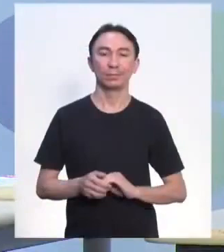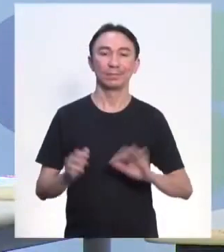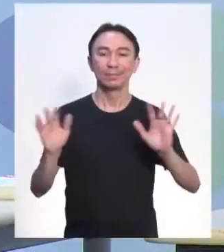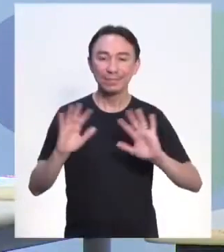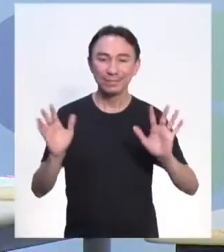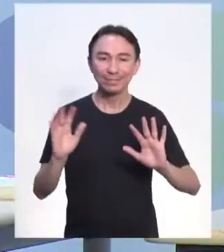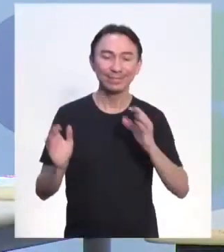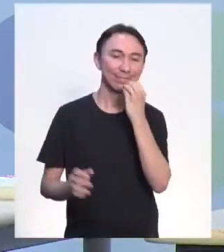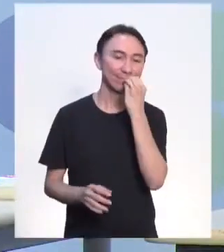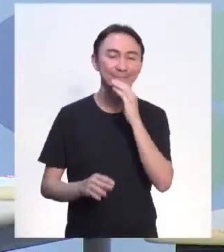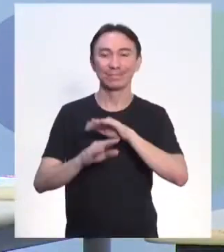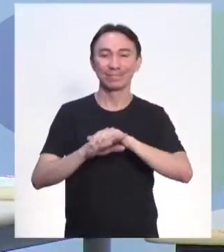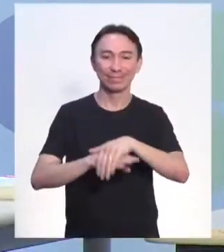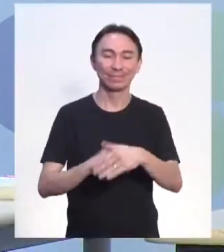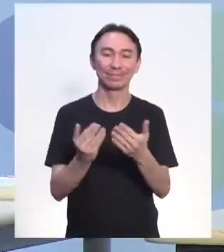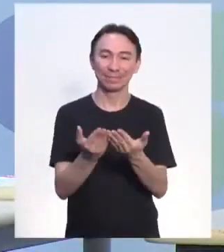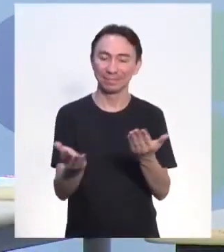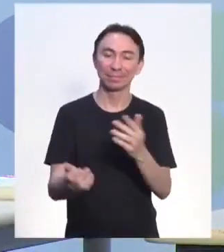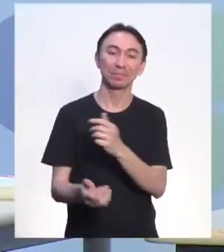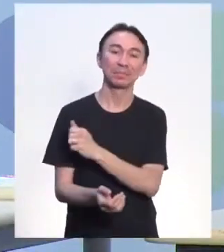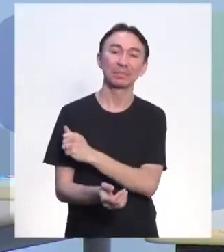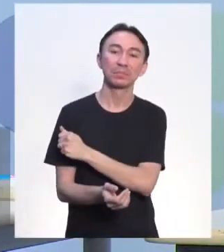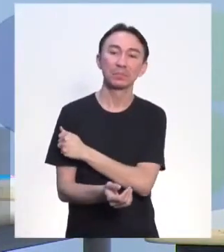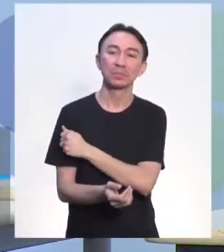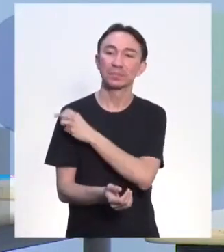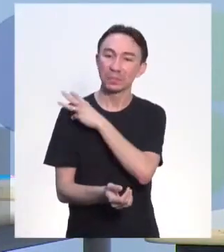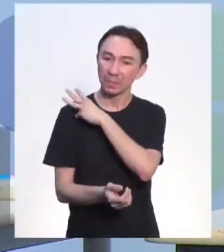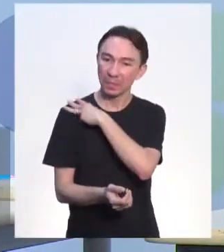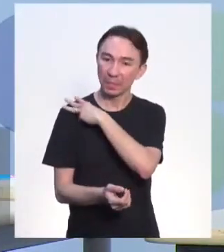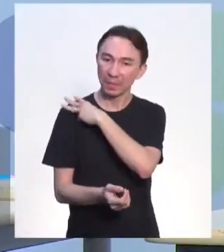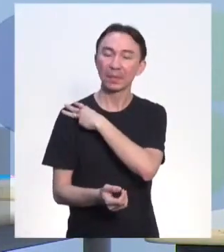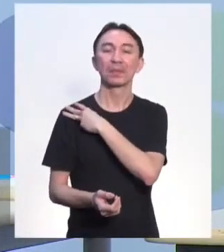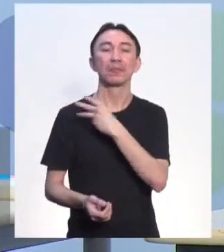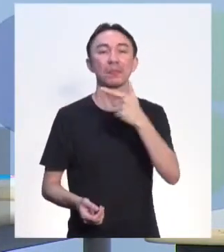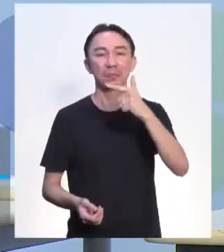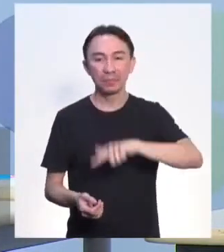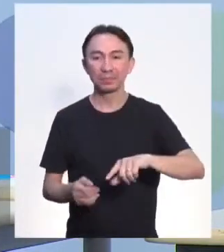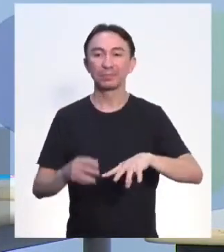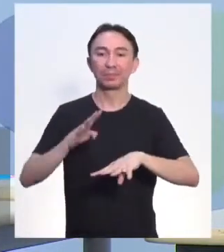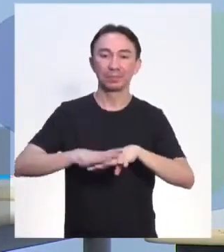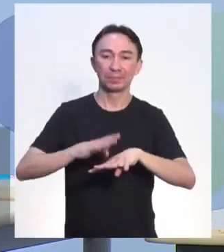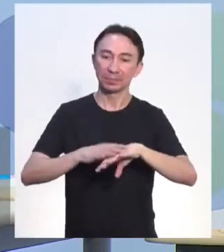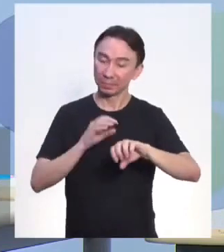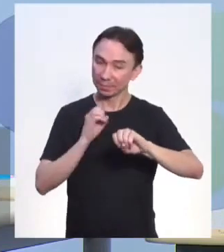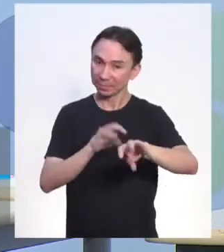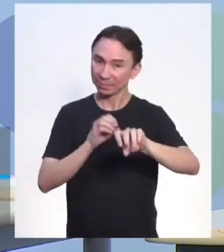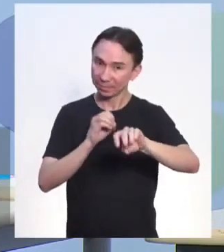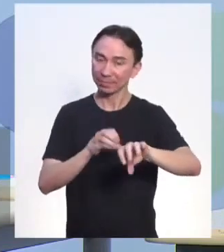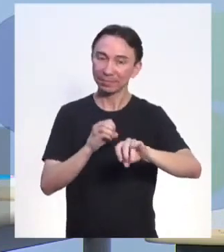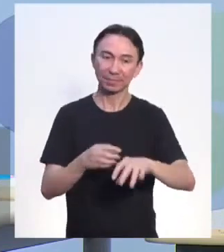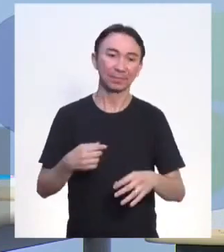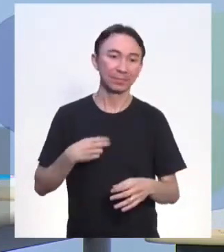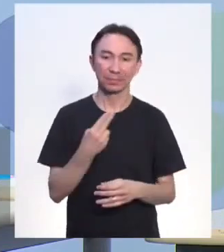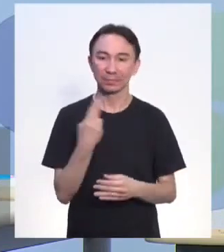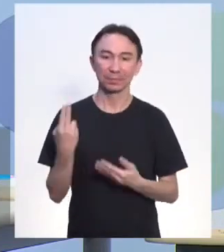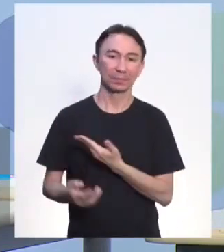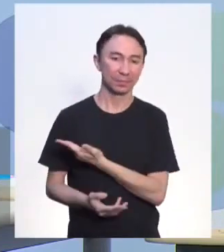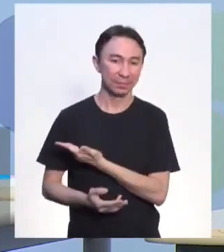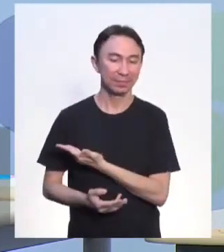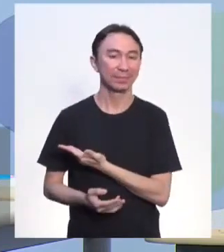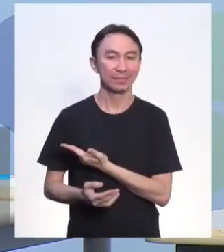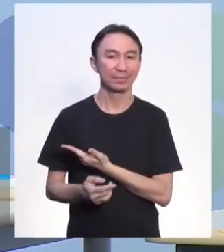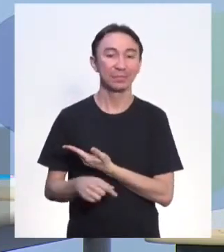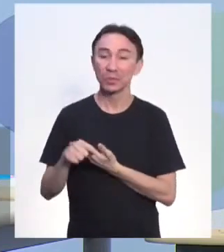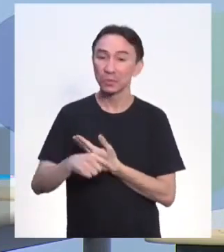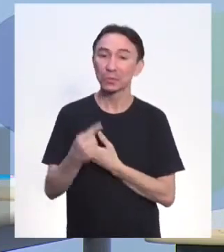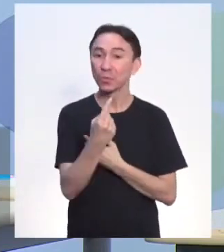Olá, boa noite, alunos da terceira série do ensino médio. Sejam bem-vindos a mais uma aula de matemática. Eu sou a professora Roberta e hoje é a nossa